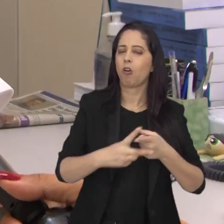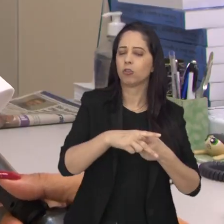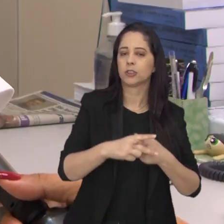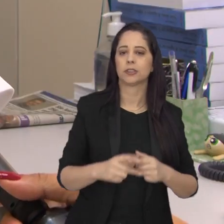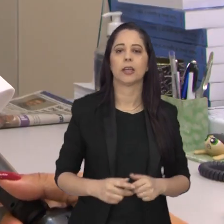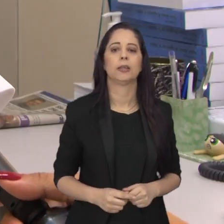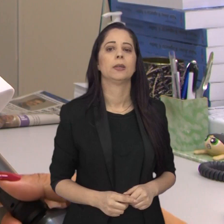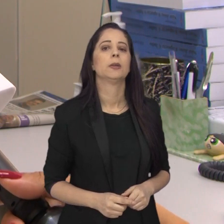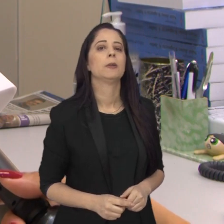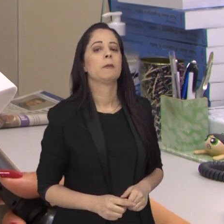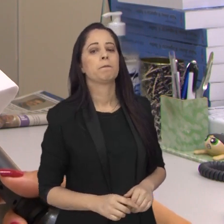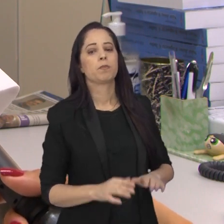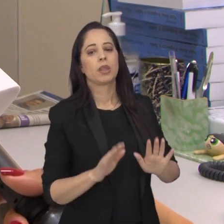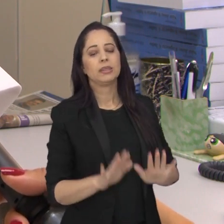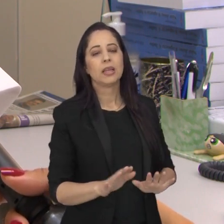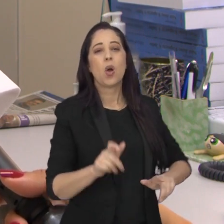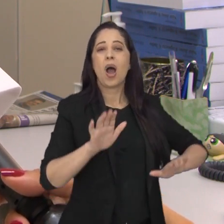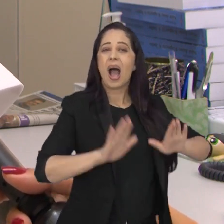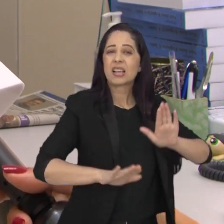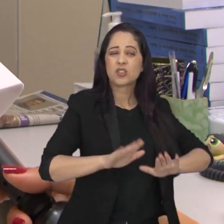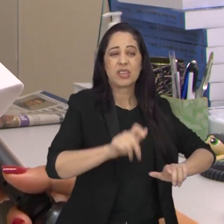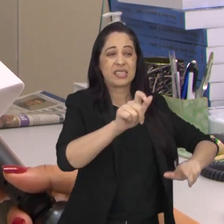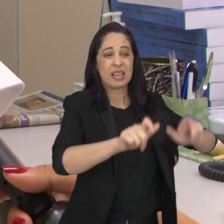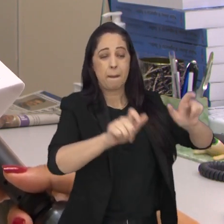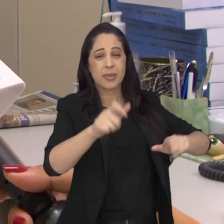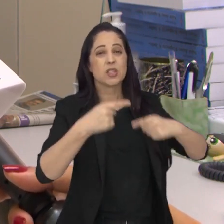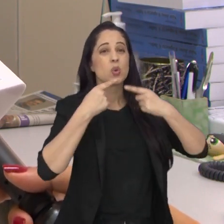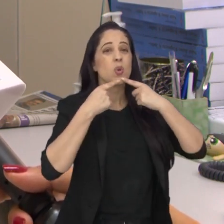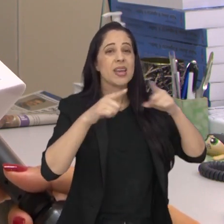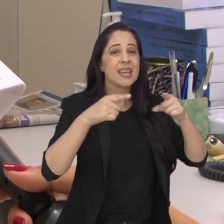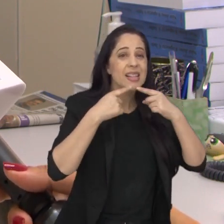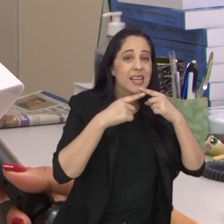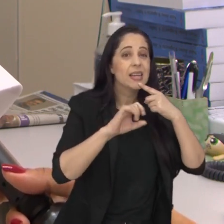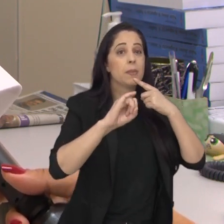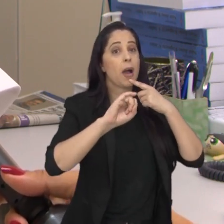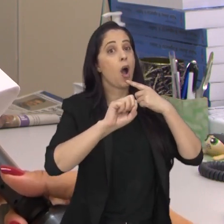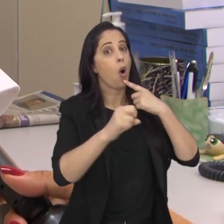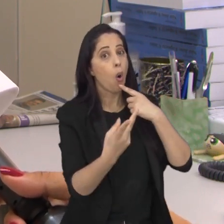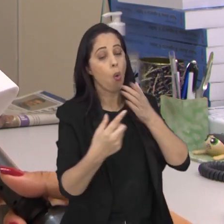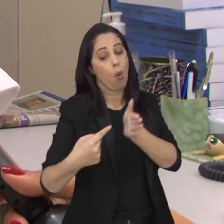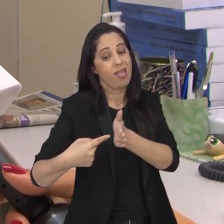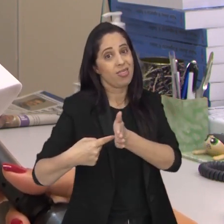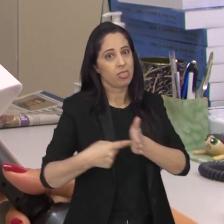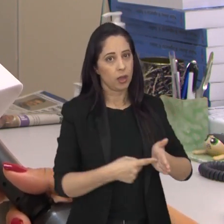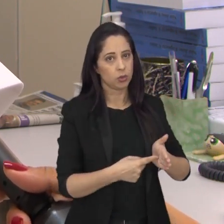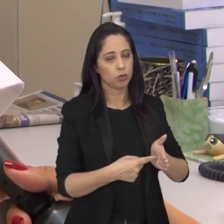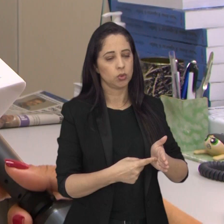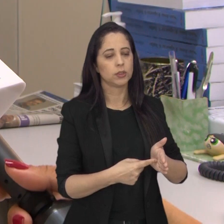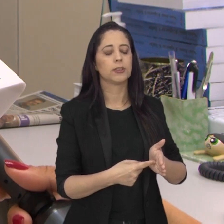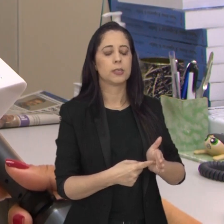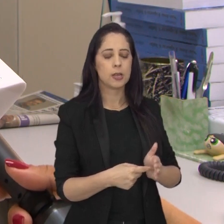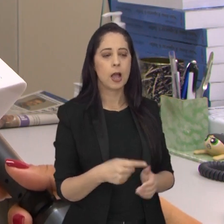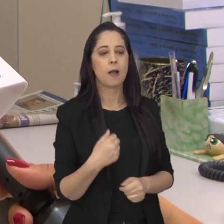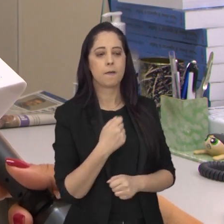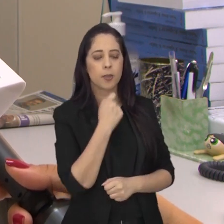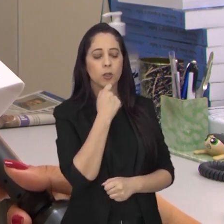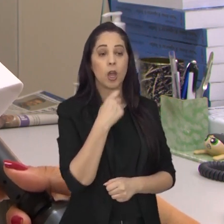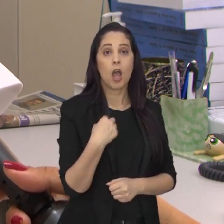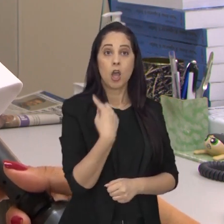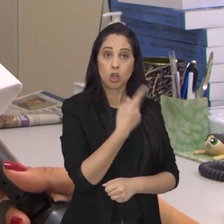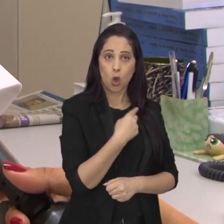Através desses pedidos, algumas reclamações, através até de denúncias que chegam aqui para a gente, o que a gente faz? A gente pode